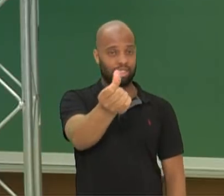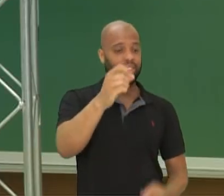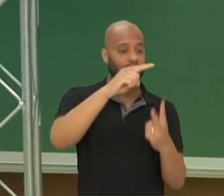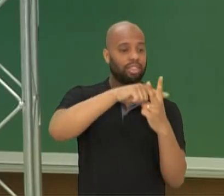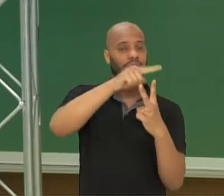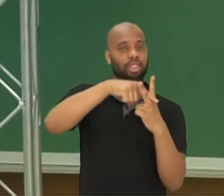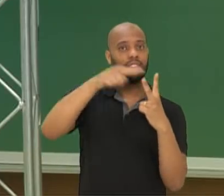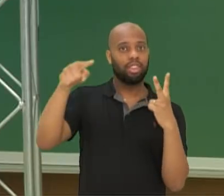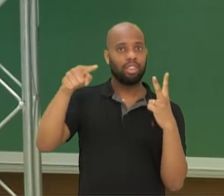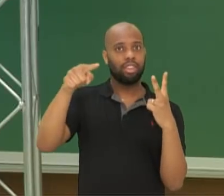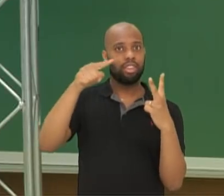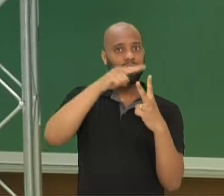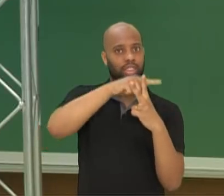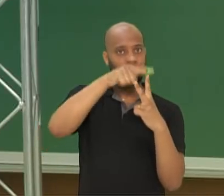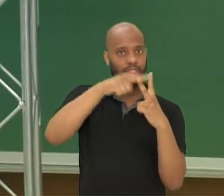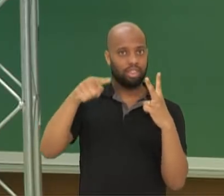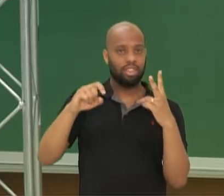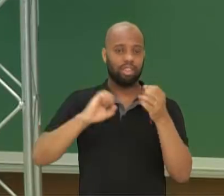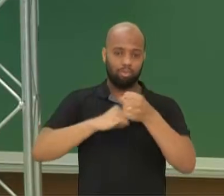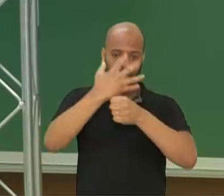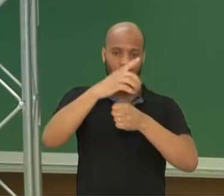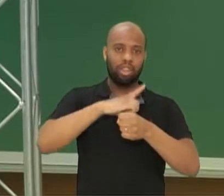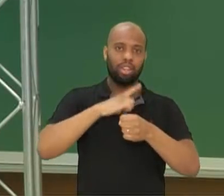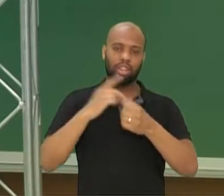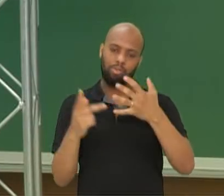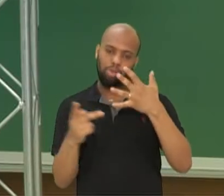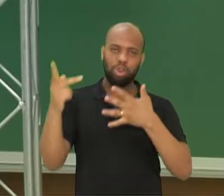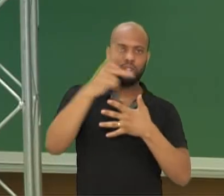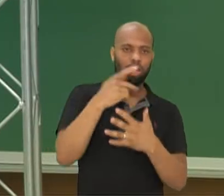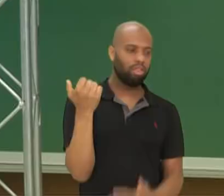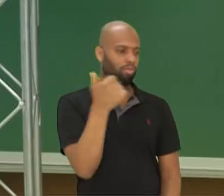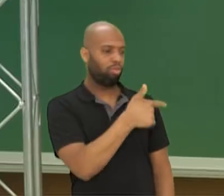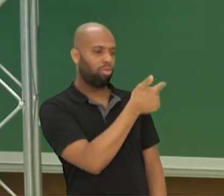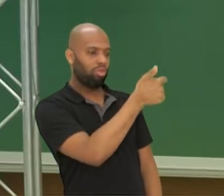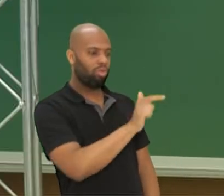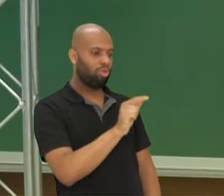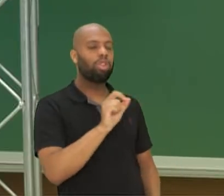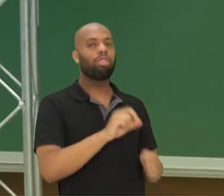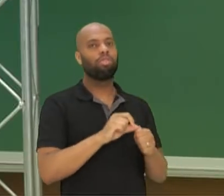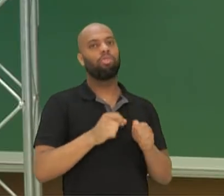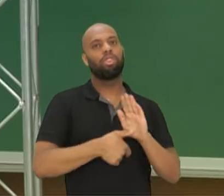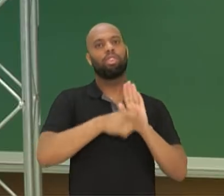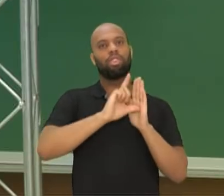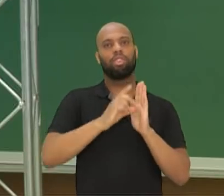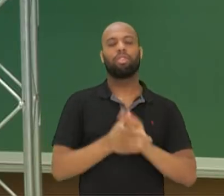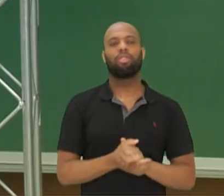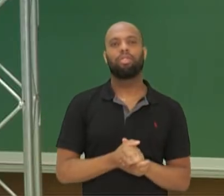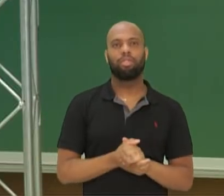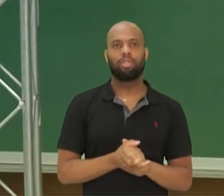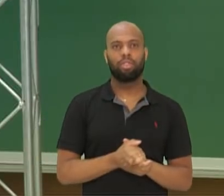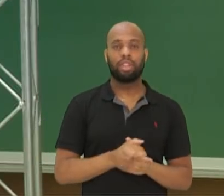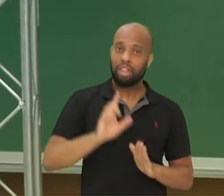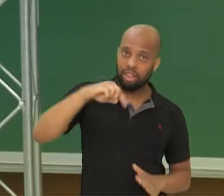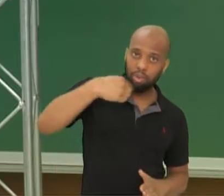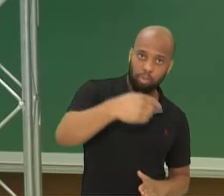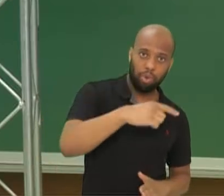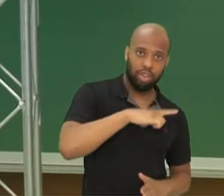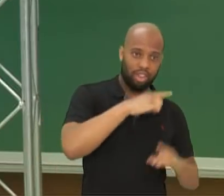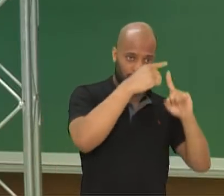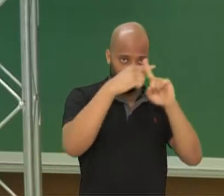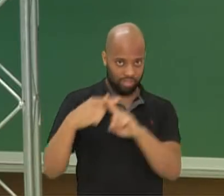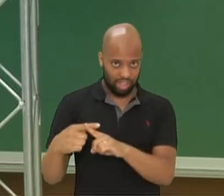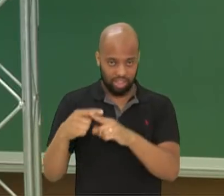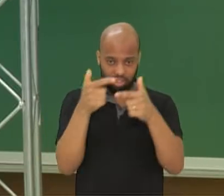Raiz, radiciação e potência têm prioridade sobre as outras. Então, devem ser resolvidas primeiro. Depois,